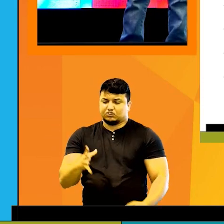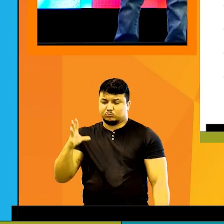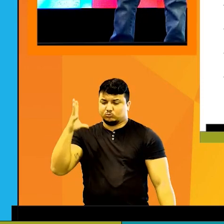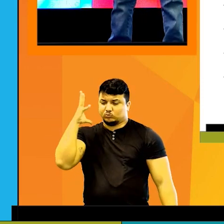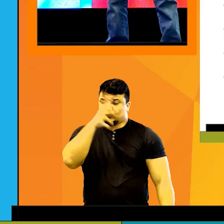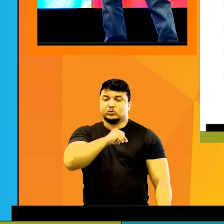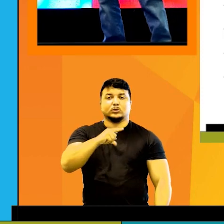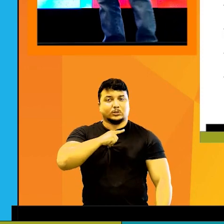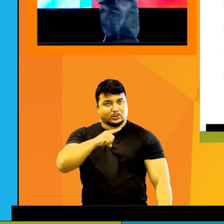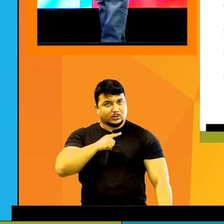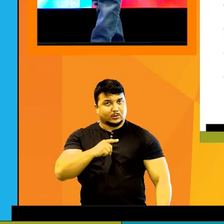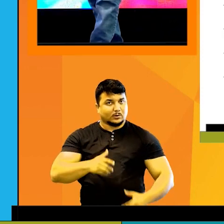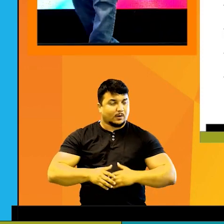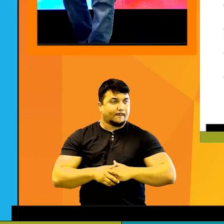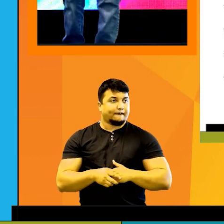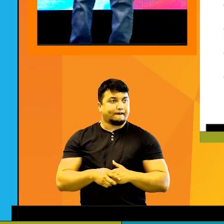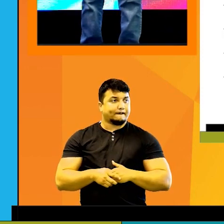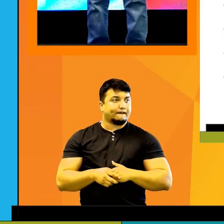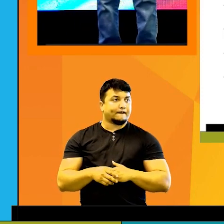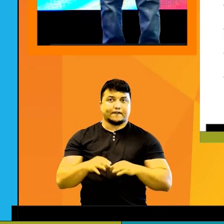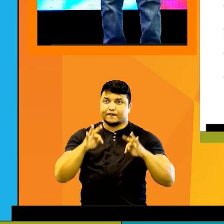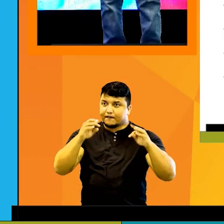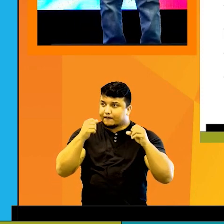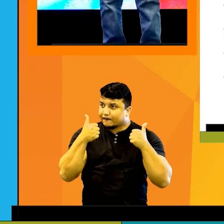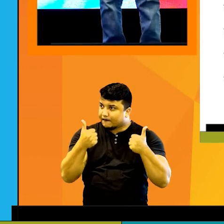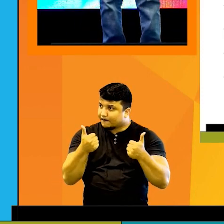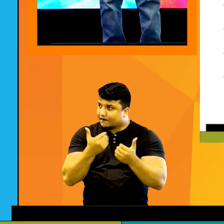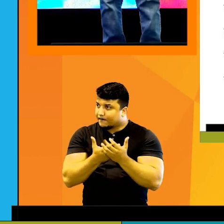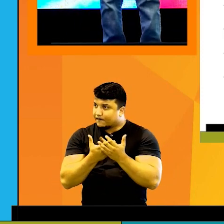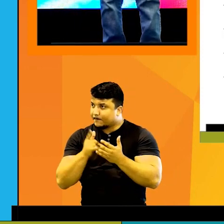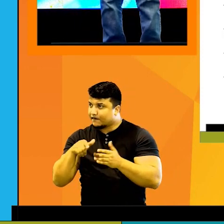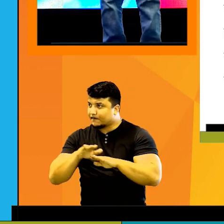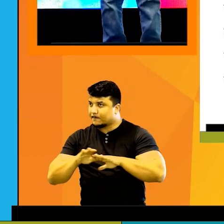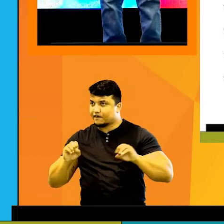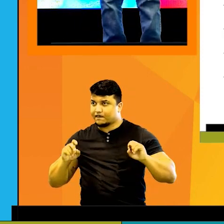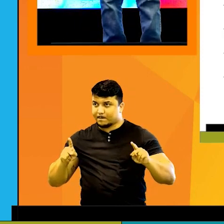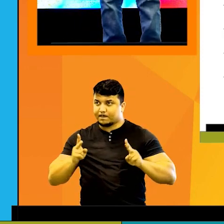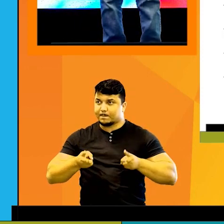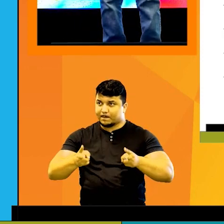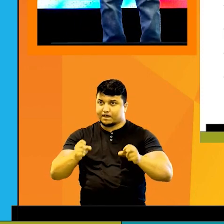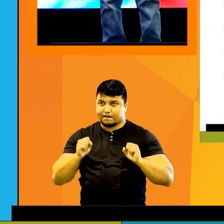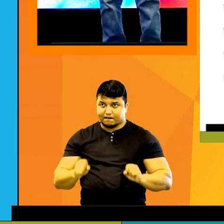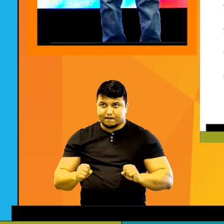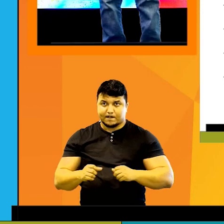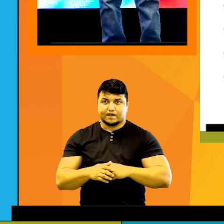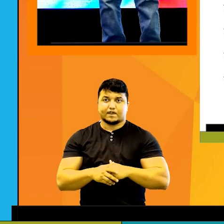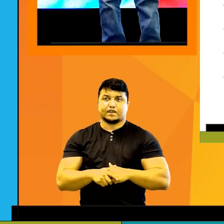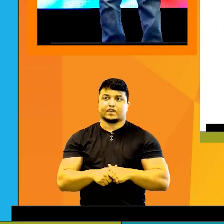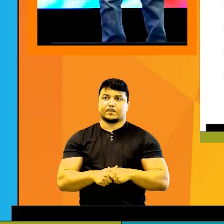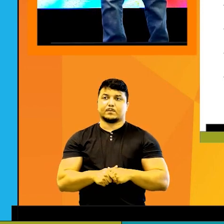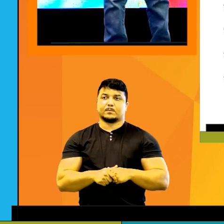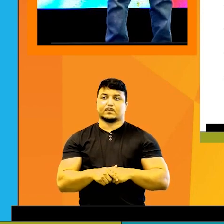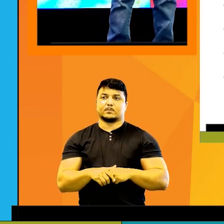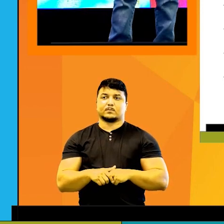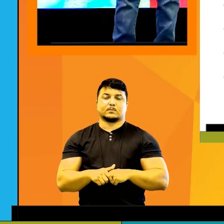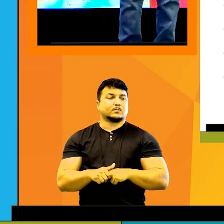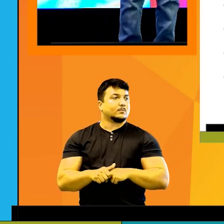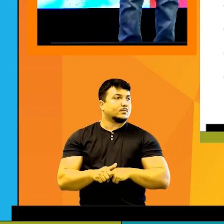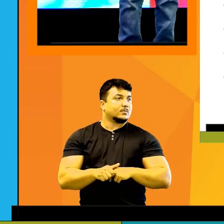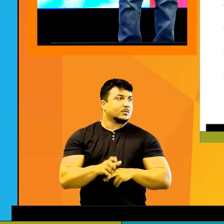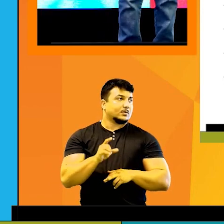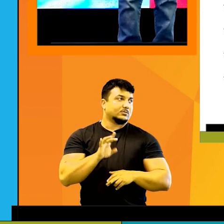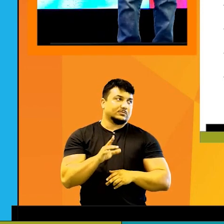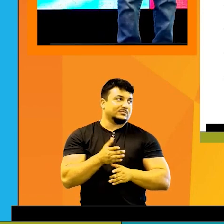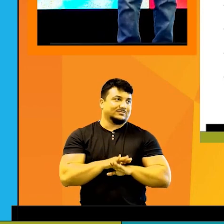bonito. Pessoal, está tudo bem a aula assim? Posso manter esse ritmo? Eu só sei ser